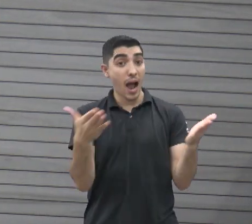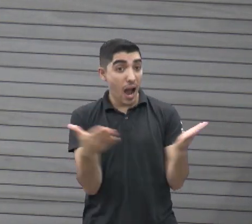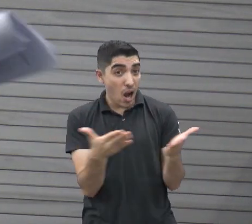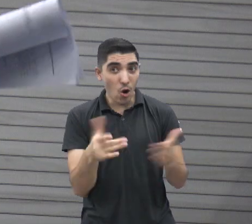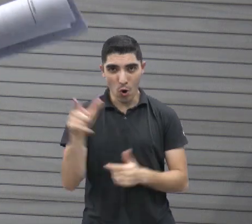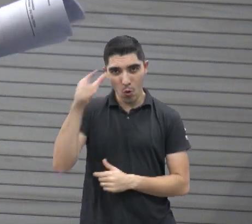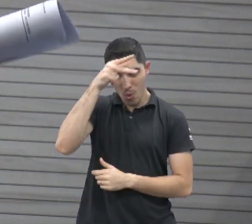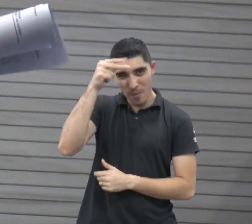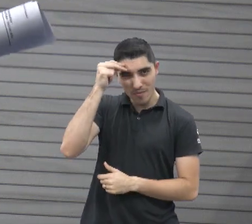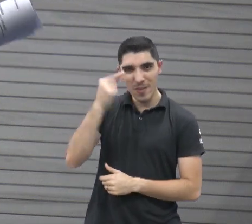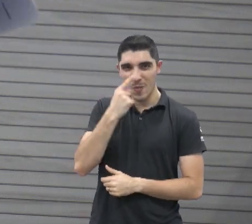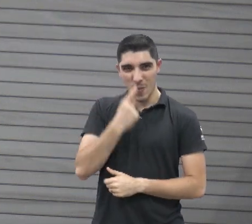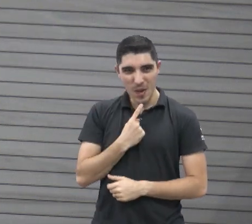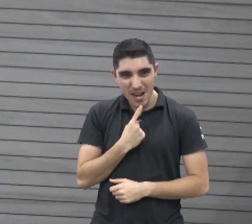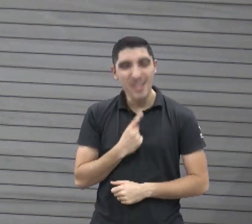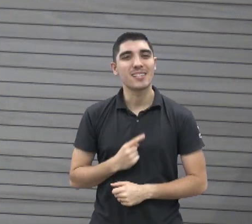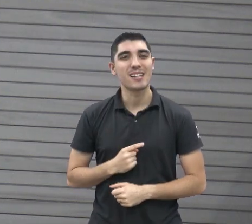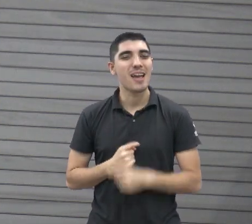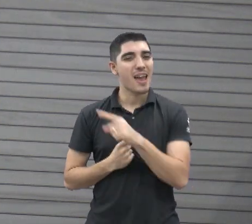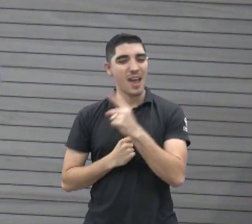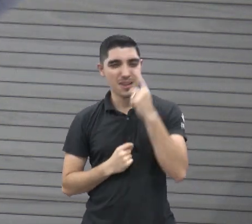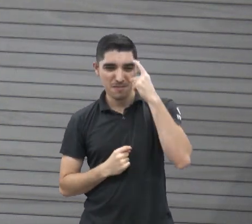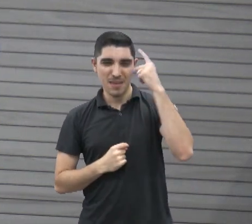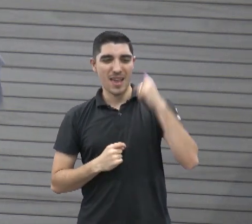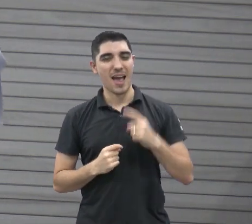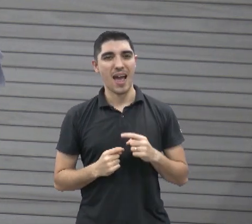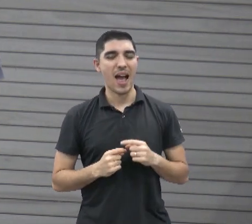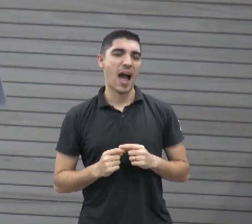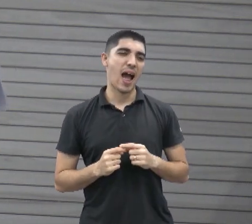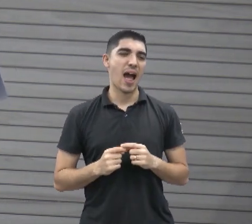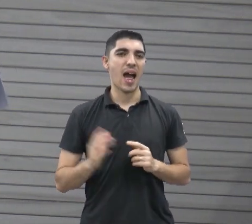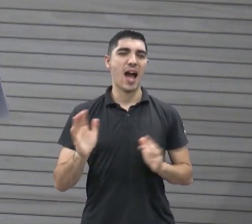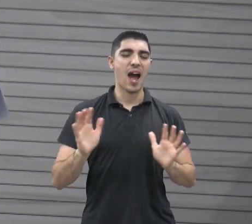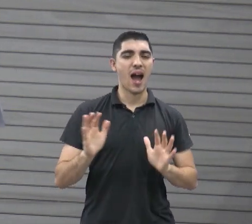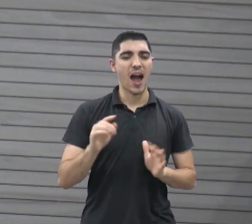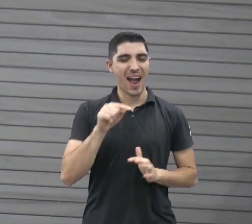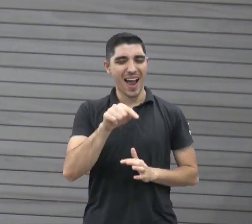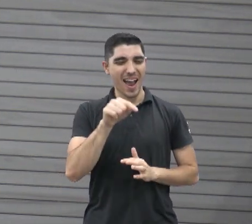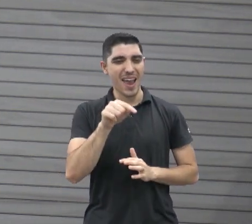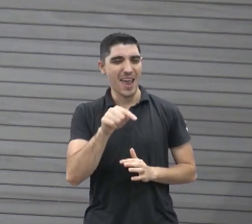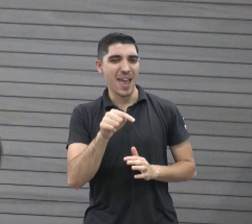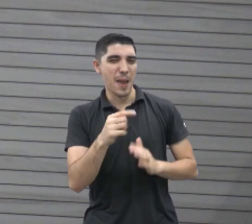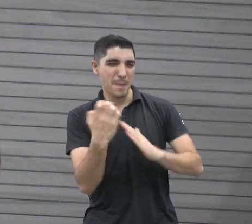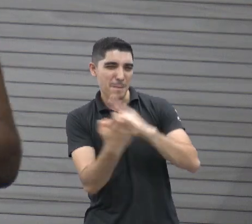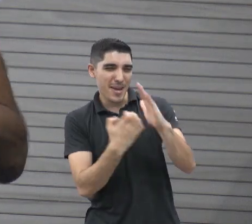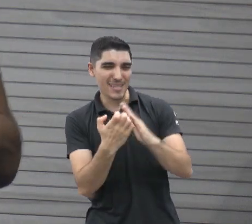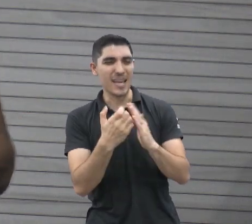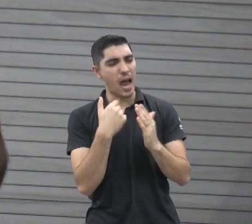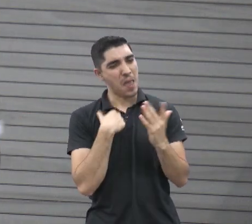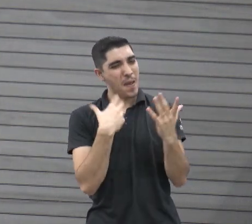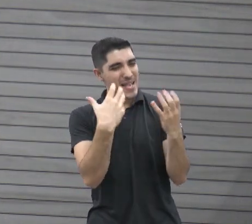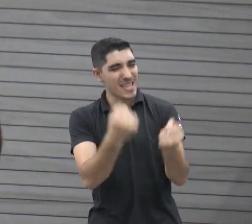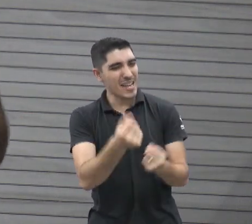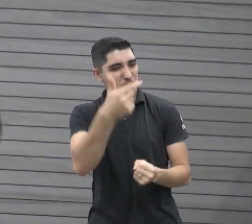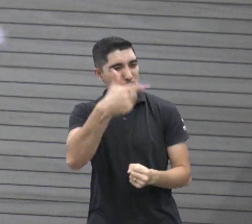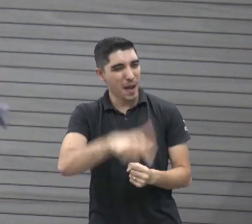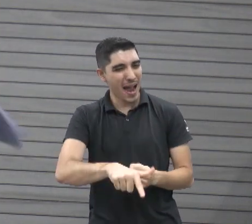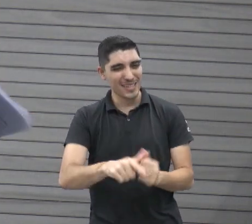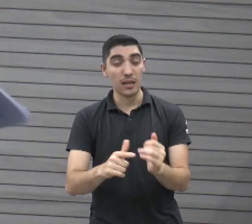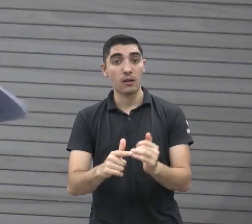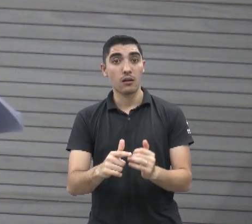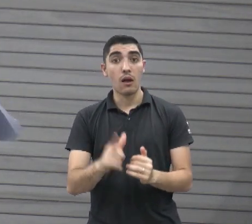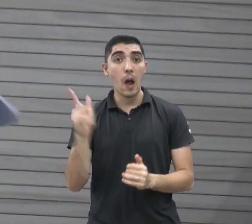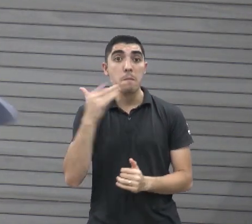ainda em, vamos dizer assim, dar esse presente para as empresas, ele pede uma prorrogação por mais